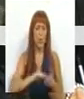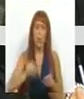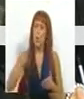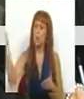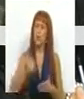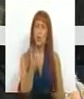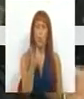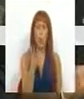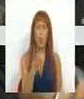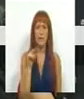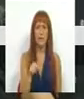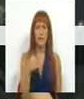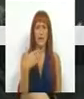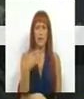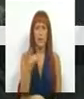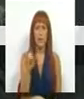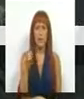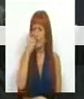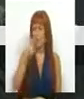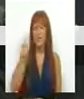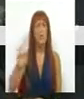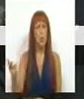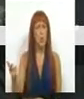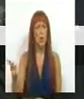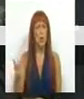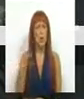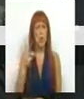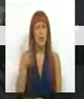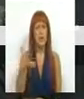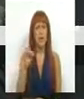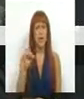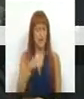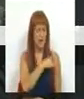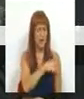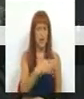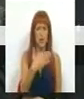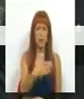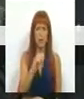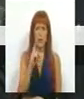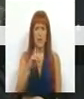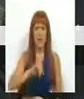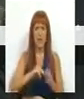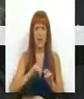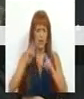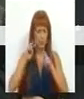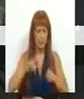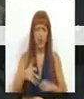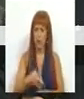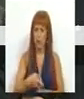contratou 4.160 pessoas, 418 enfermeiros, 106 técnicos